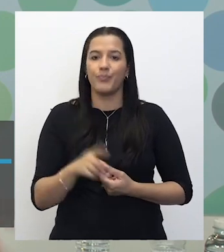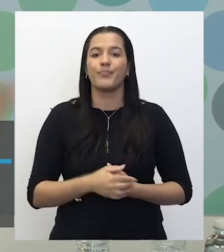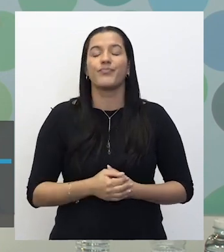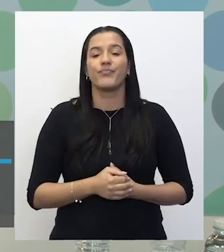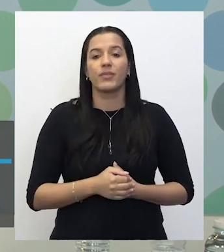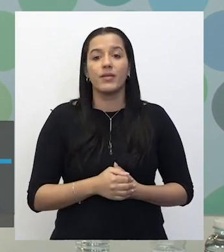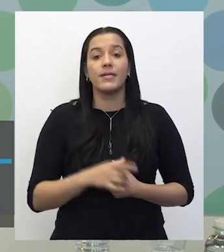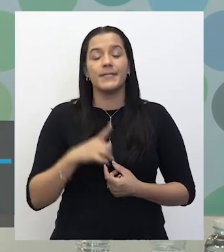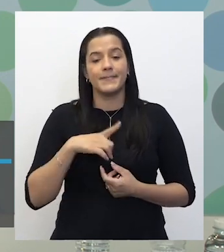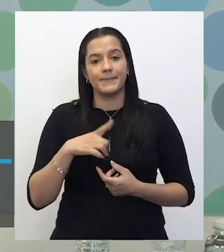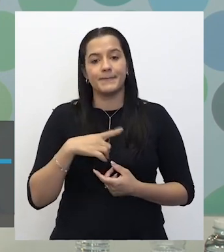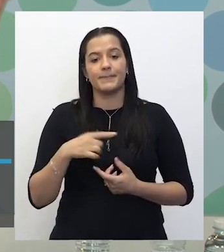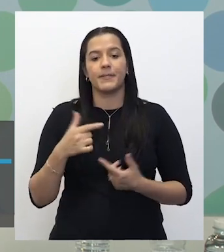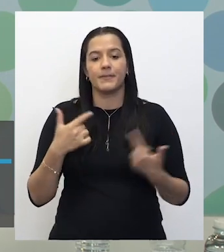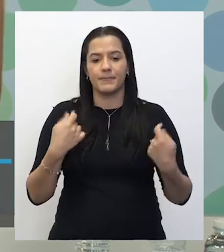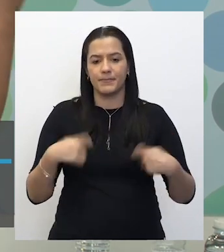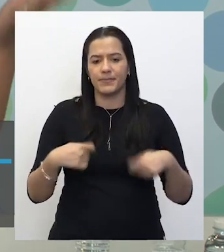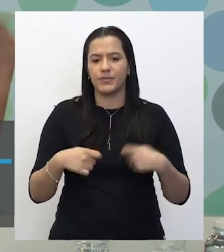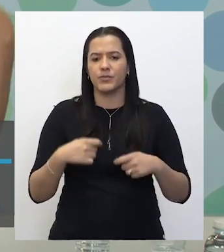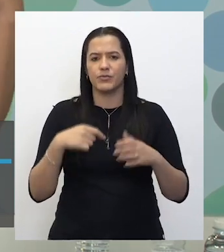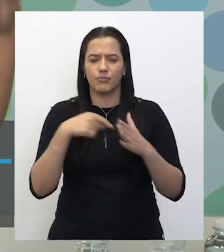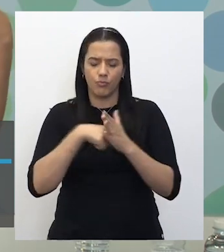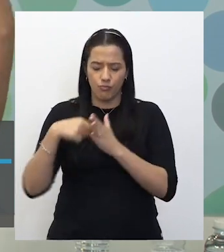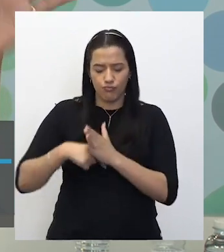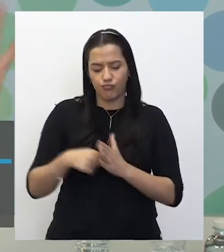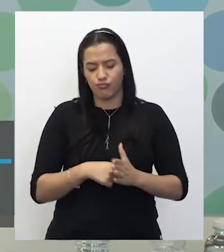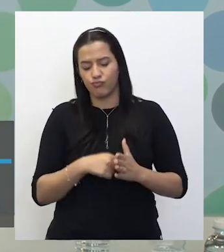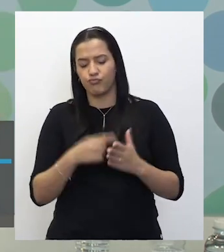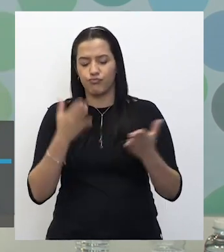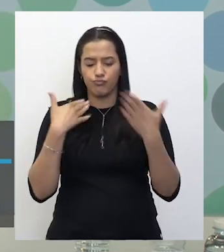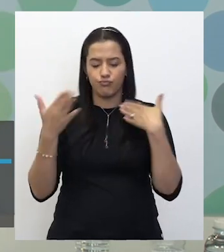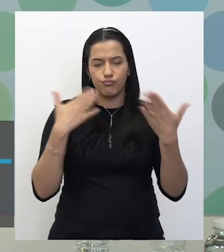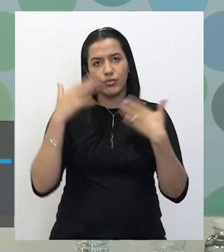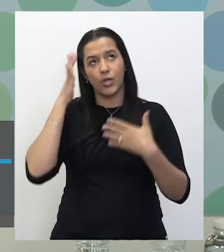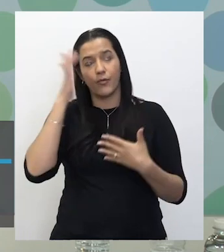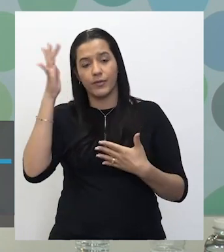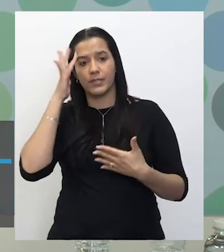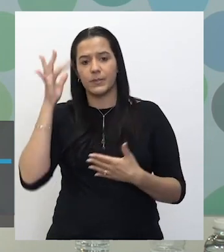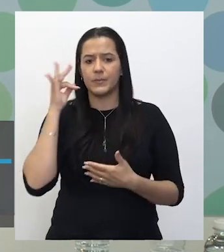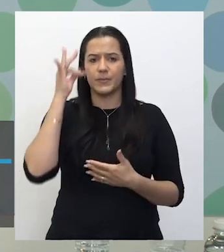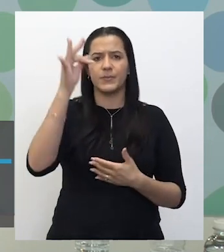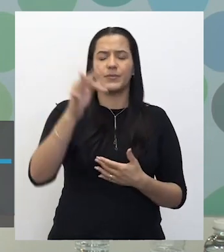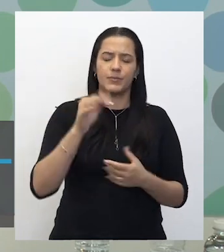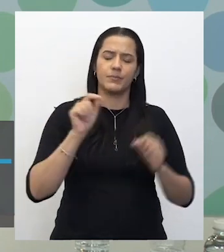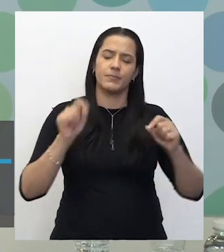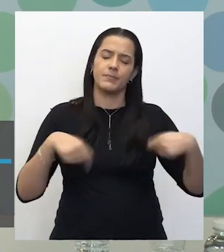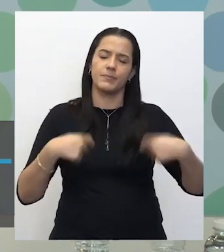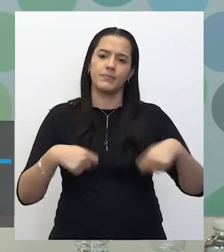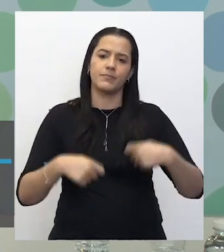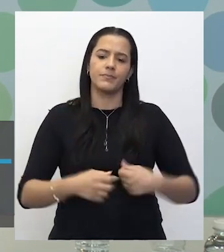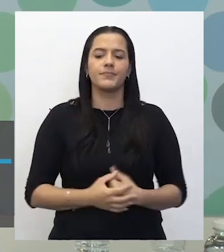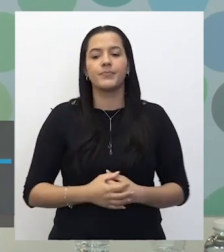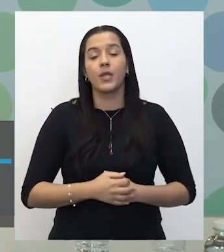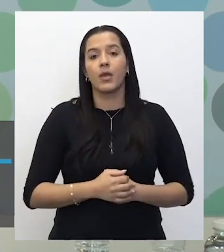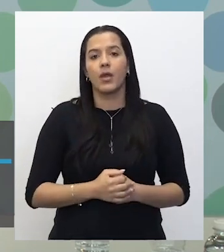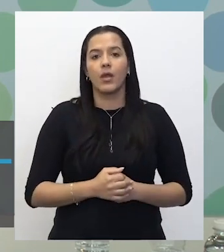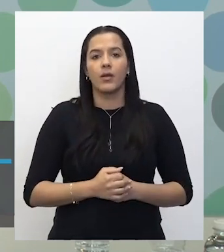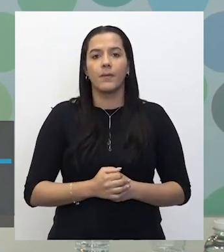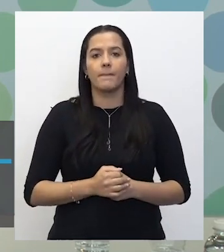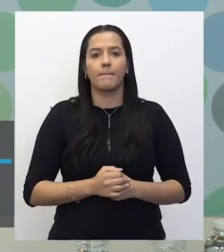conversaria comigo mesmo para refletir a respeito do futuro. É mais ou menos isso que ele disse. E